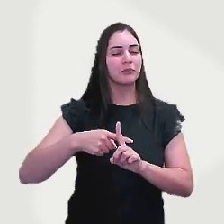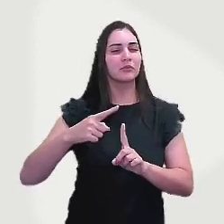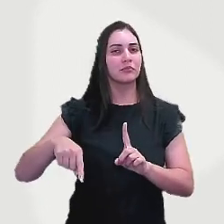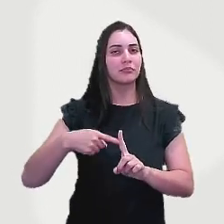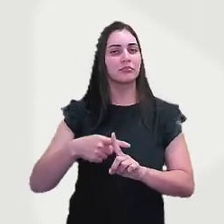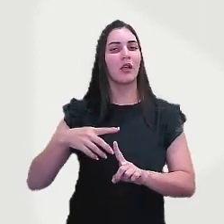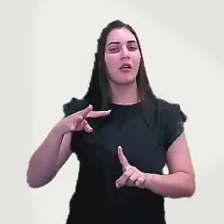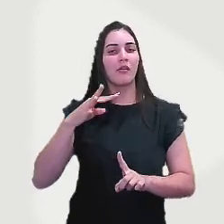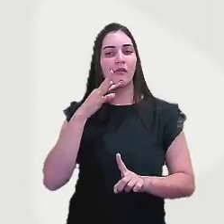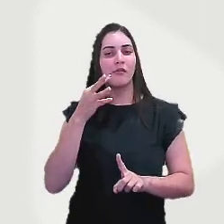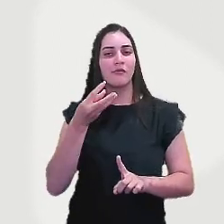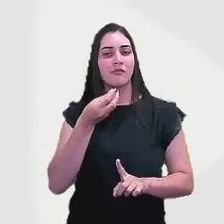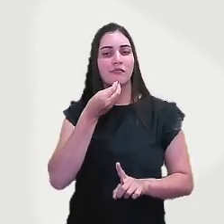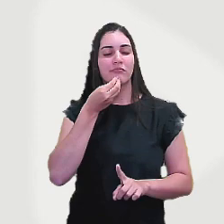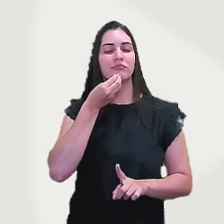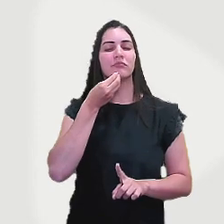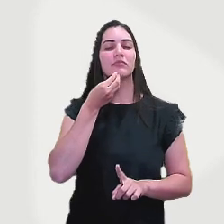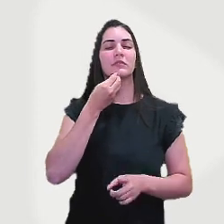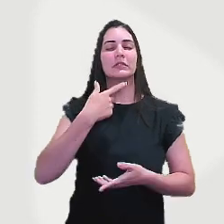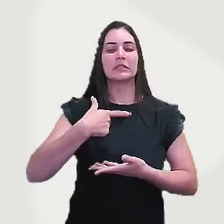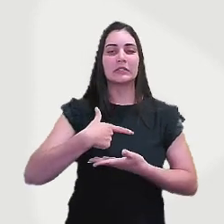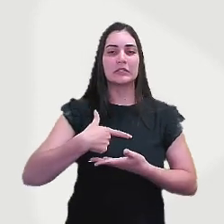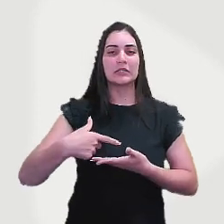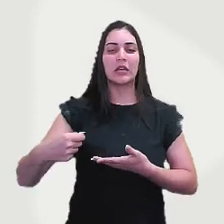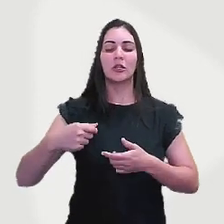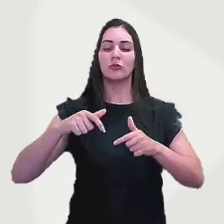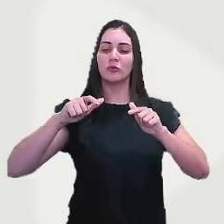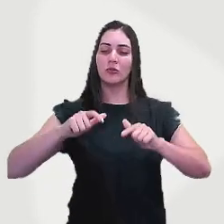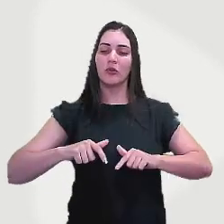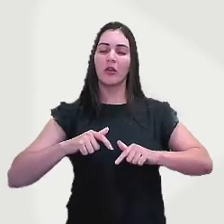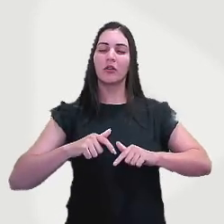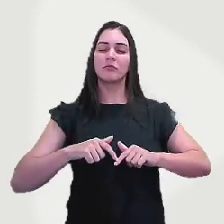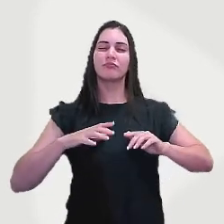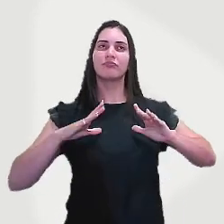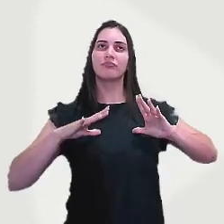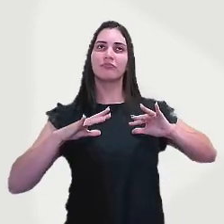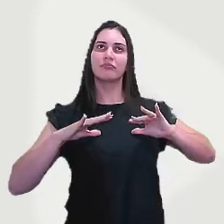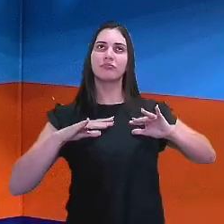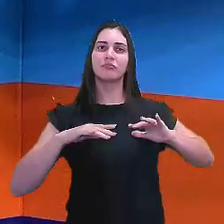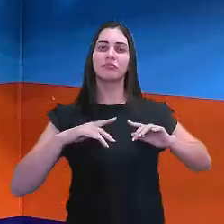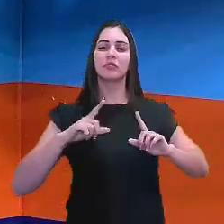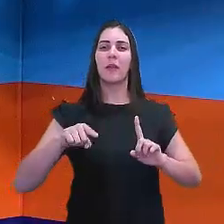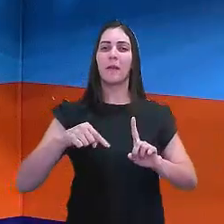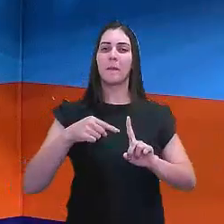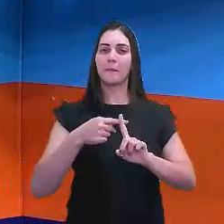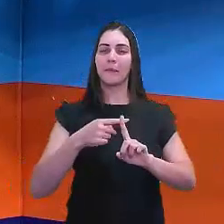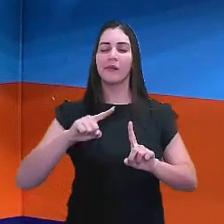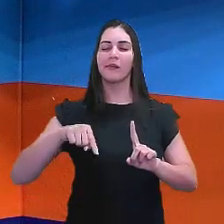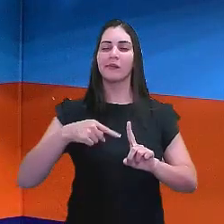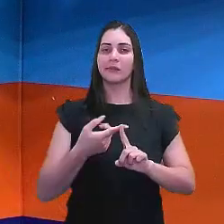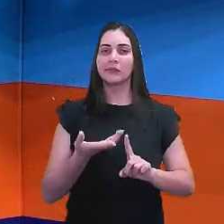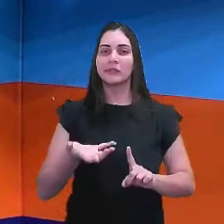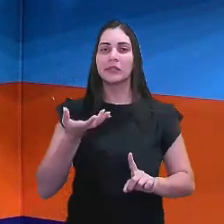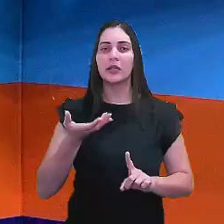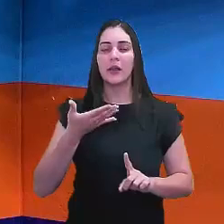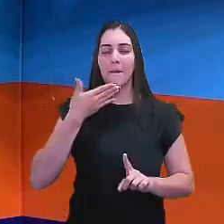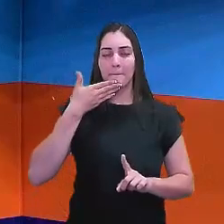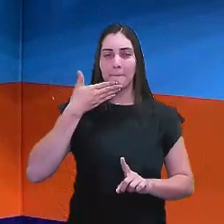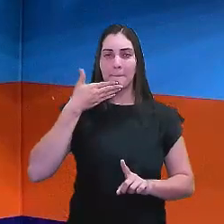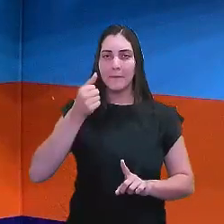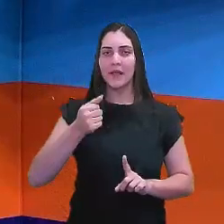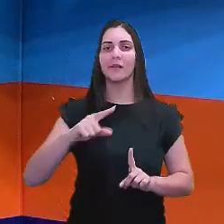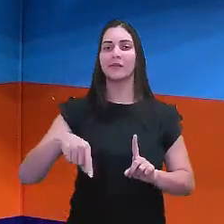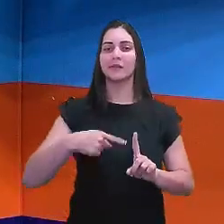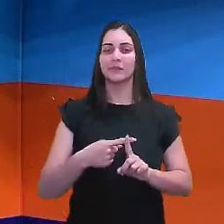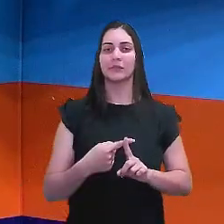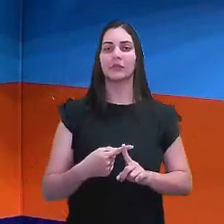aprender. Sair da tua zona de conforto a partir da perspectiva daquela insatisfação positiva, que é sempre querer mais e melhor. E aí já vou